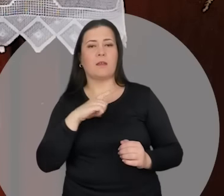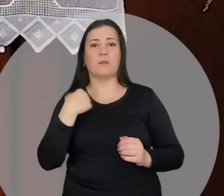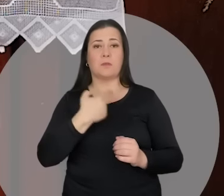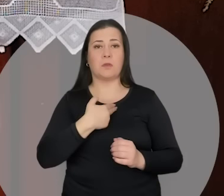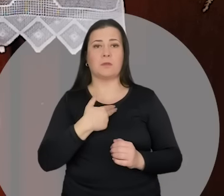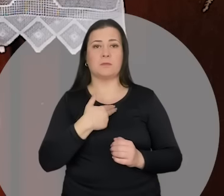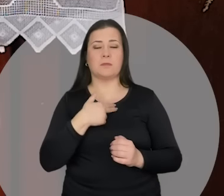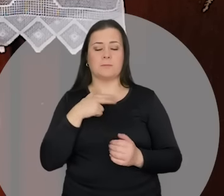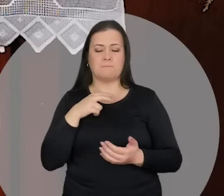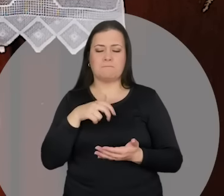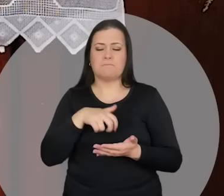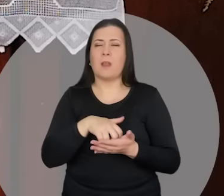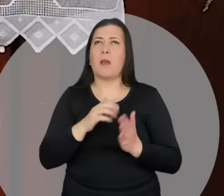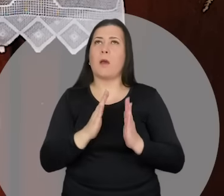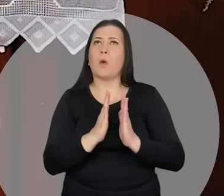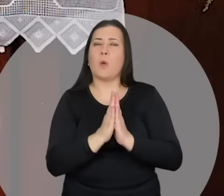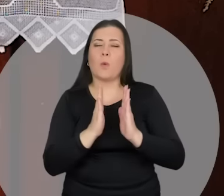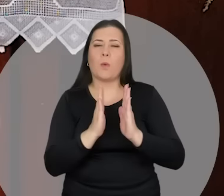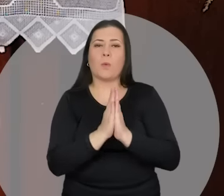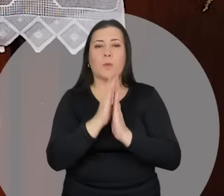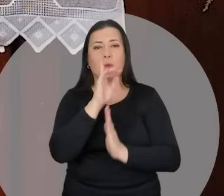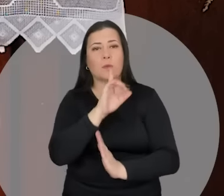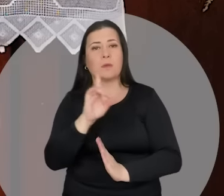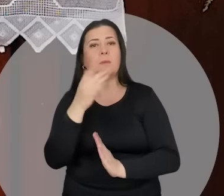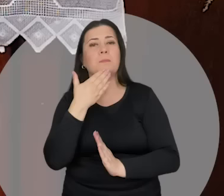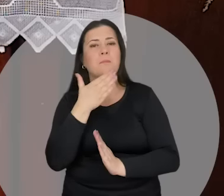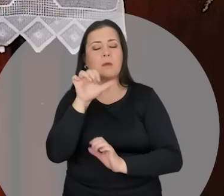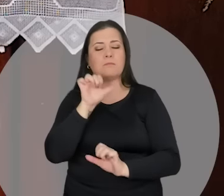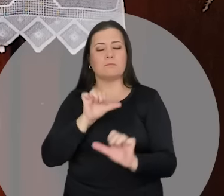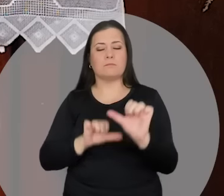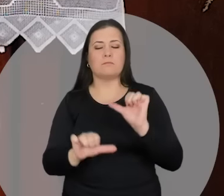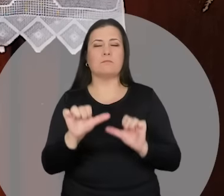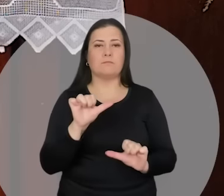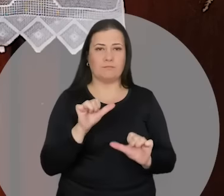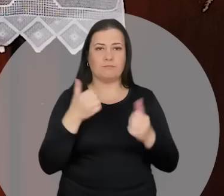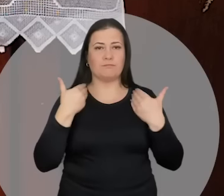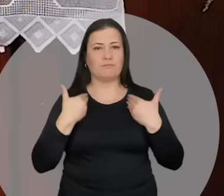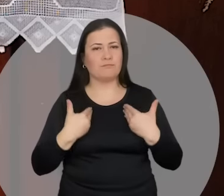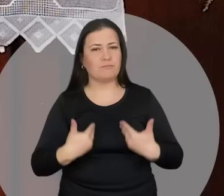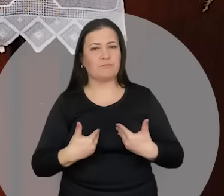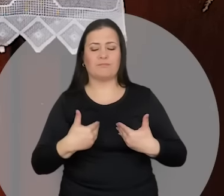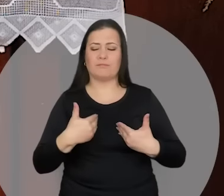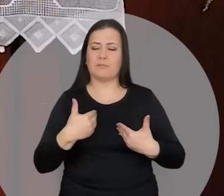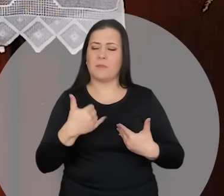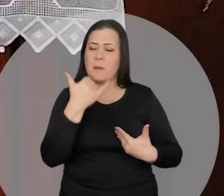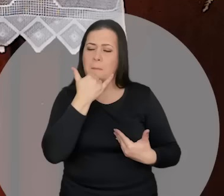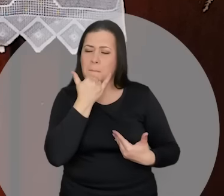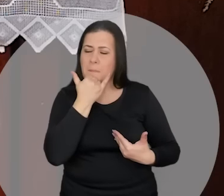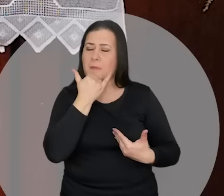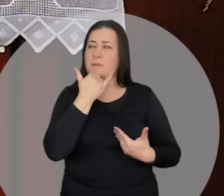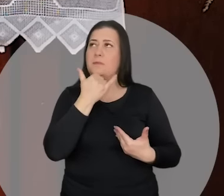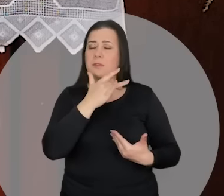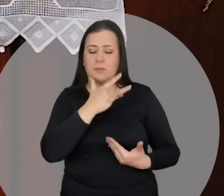oração, o nosso pedido é por transformação, perdão e